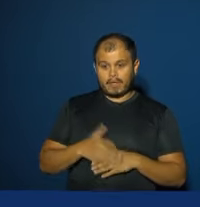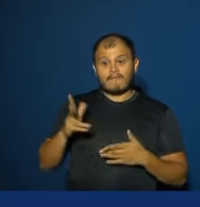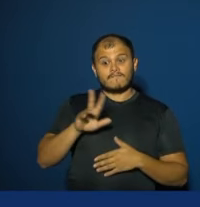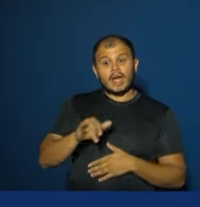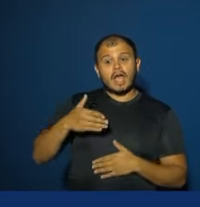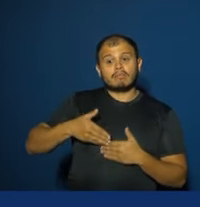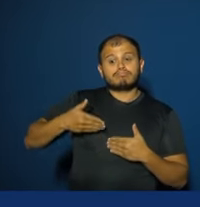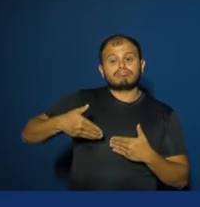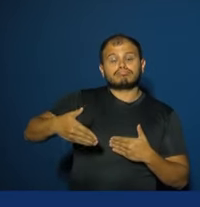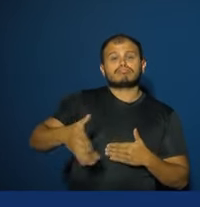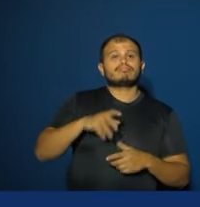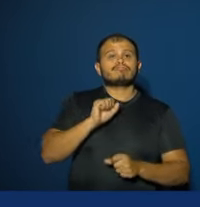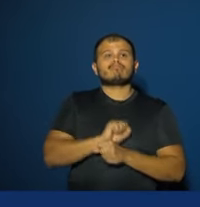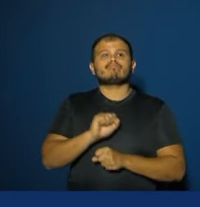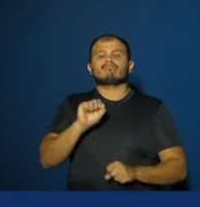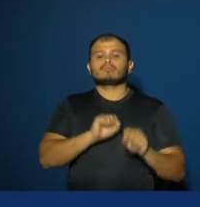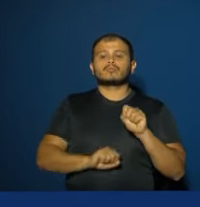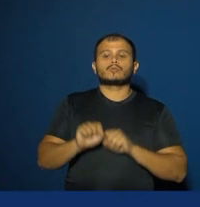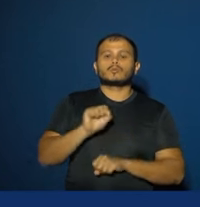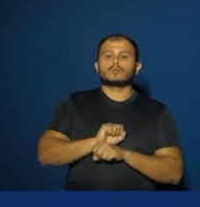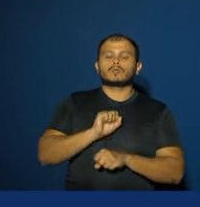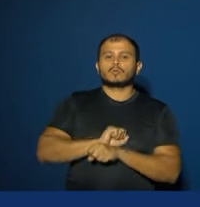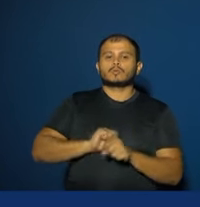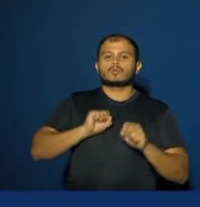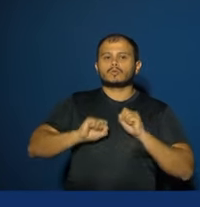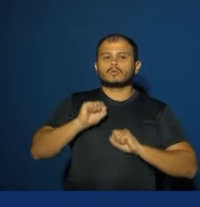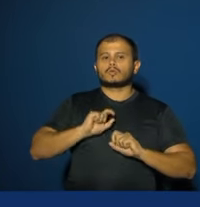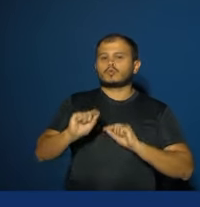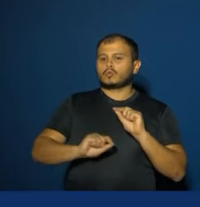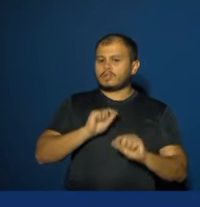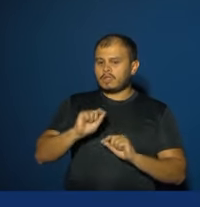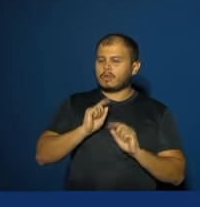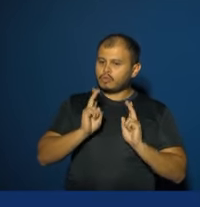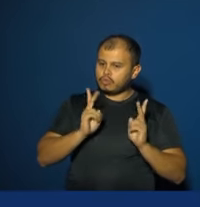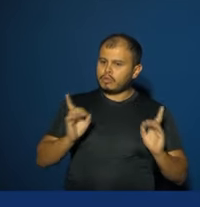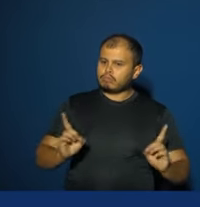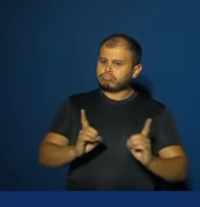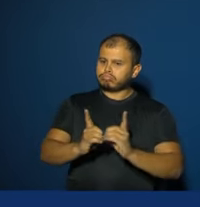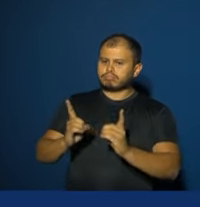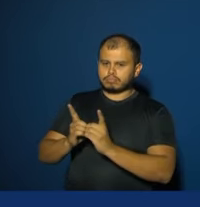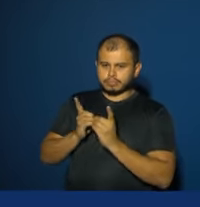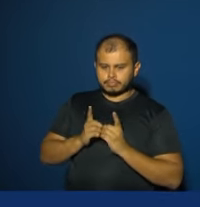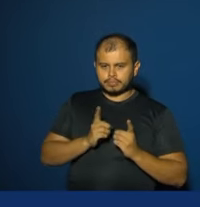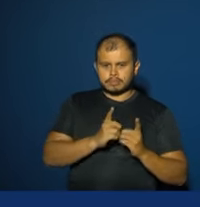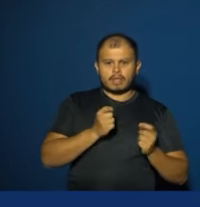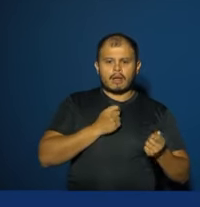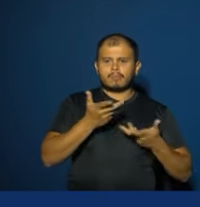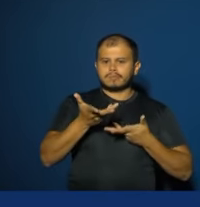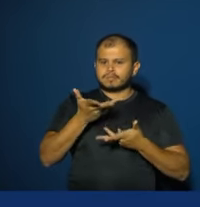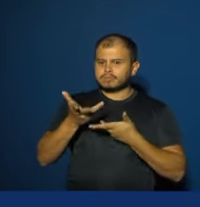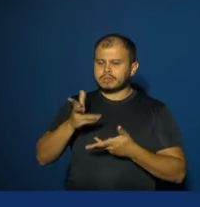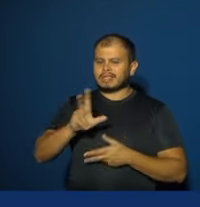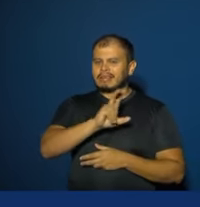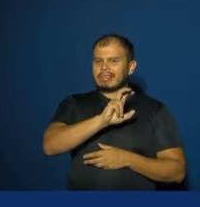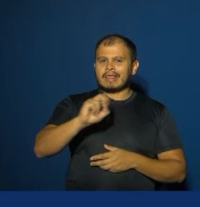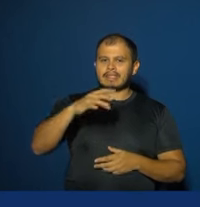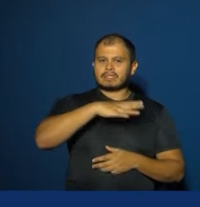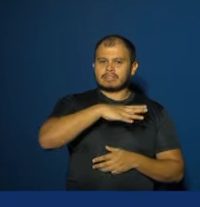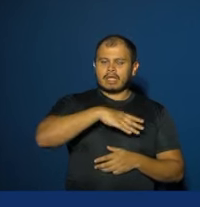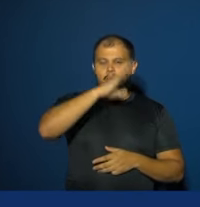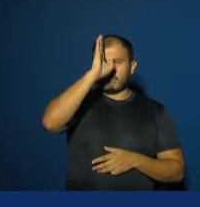gente espera continuar servindo com o nohal de Quem opera quase 500 um pouco mais de 500 cidades no